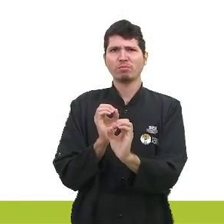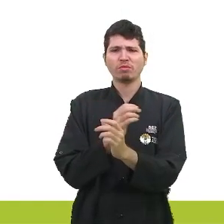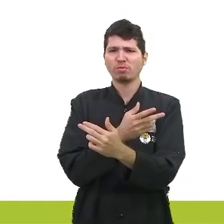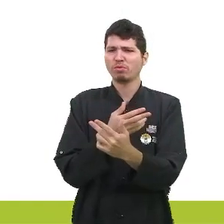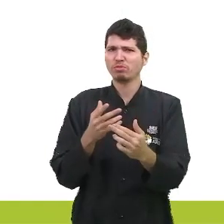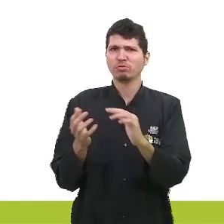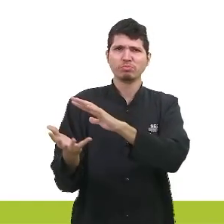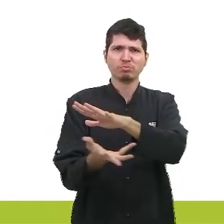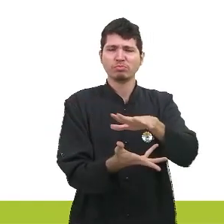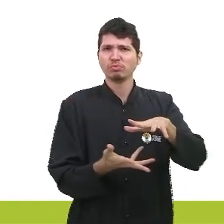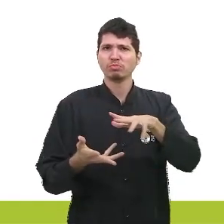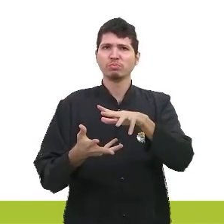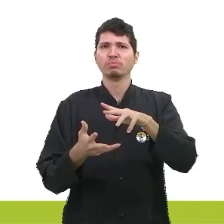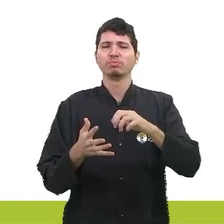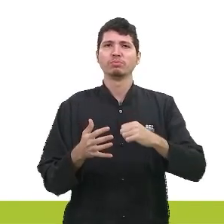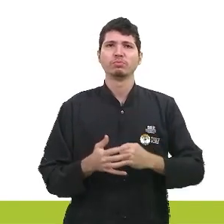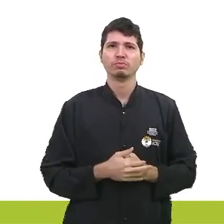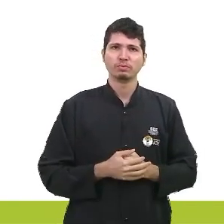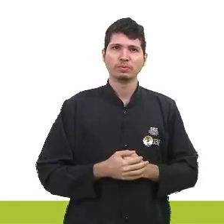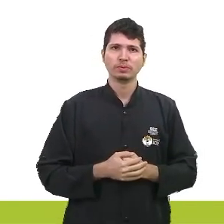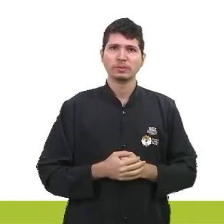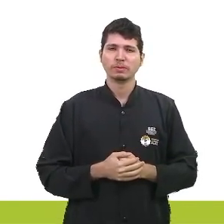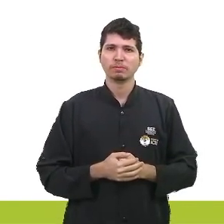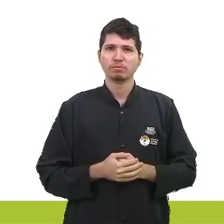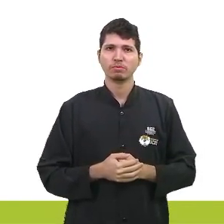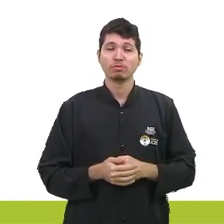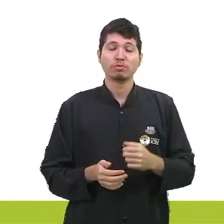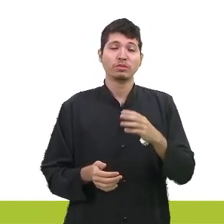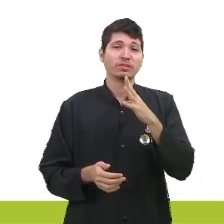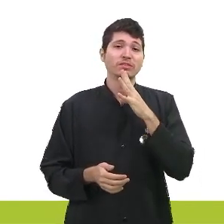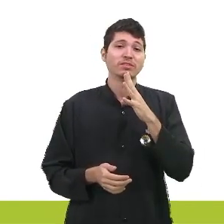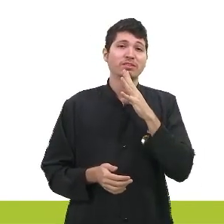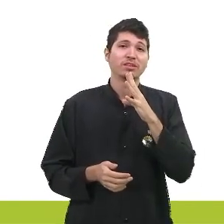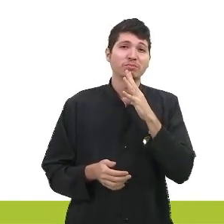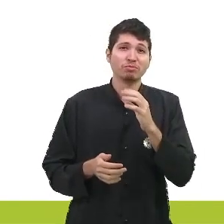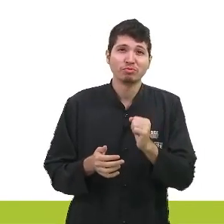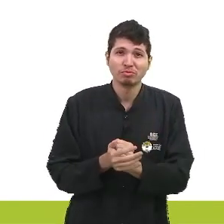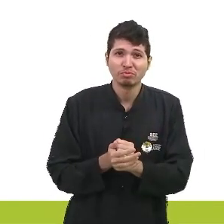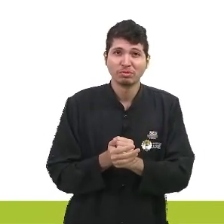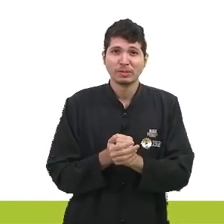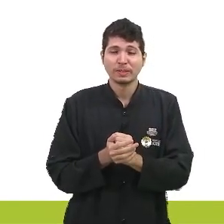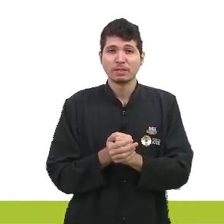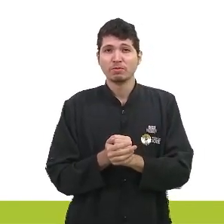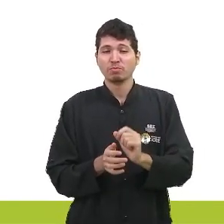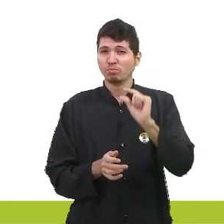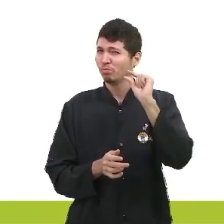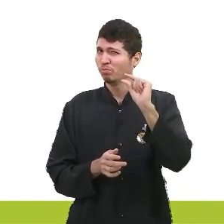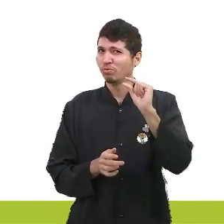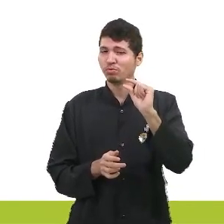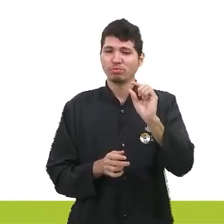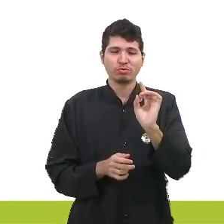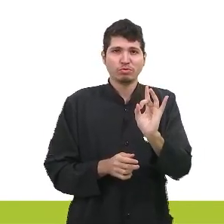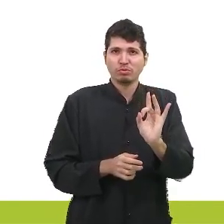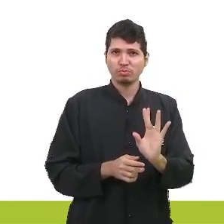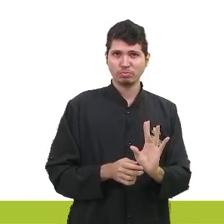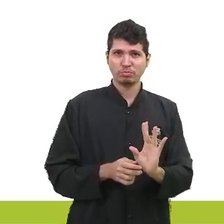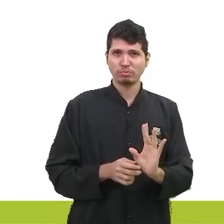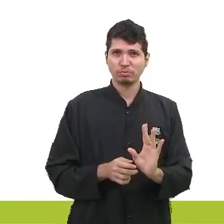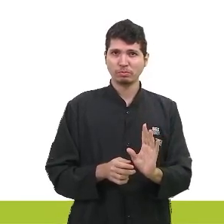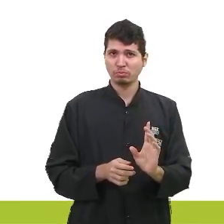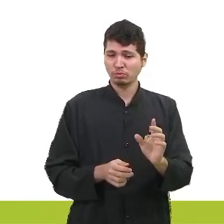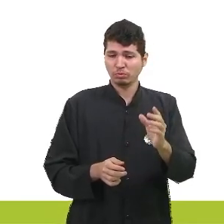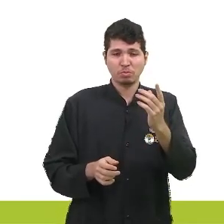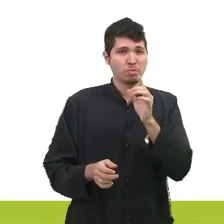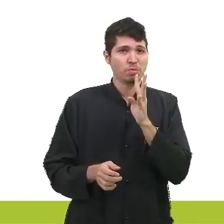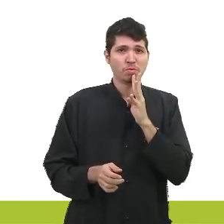é nós Só conhecemos as coisas em parte ele vai dizer que nós não conhecemos o nômeno a coisa